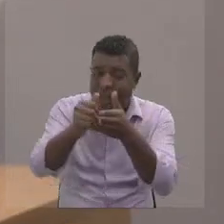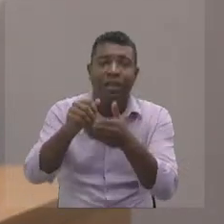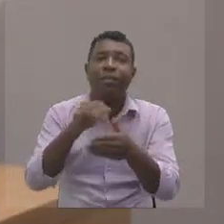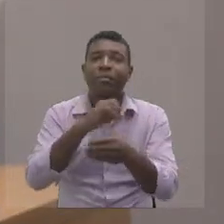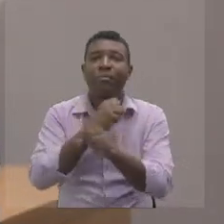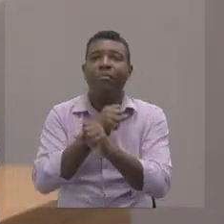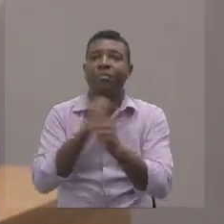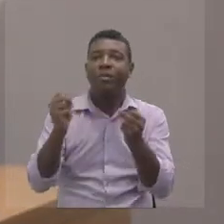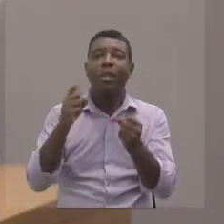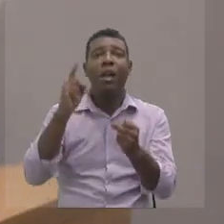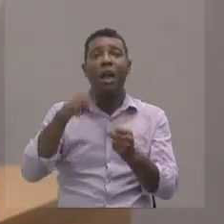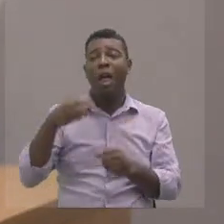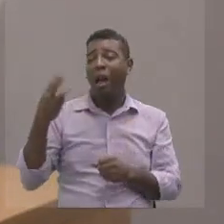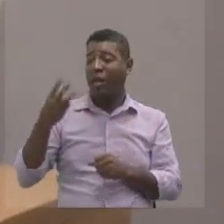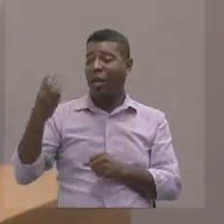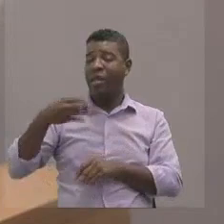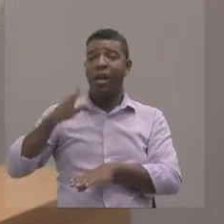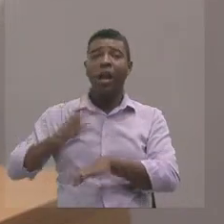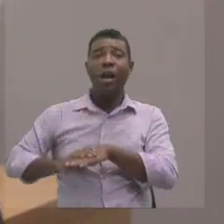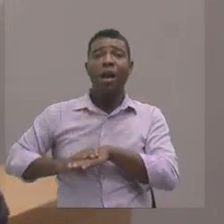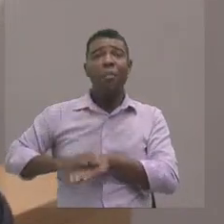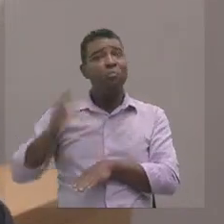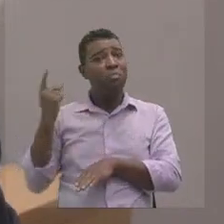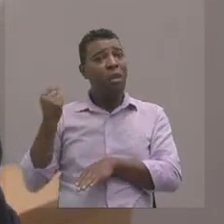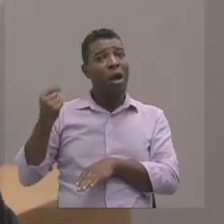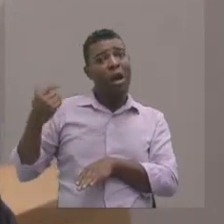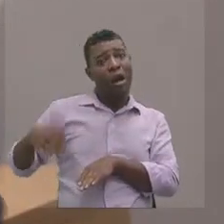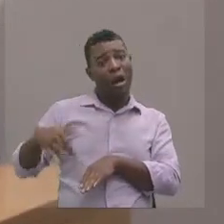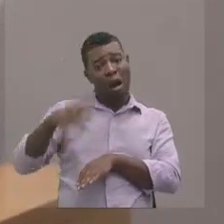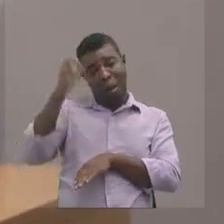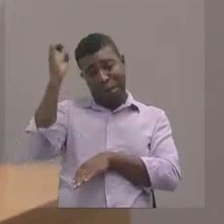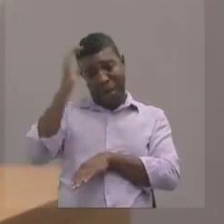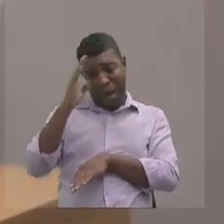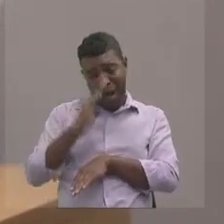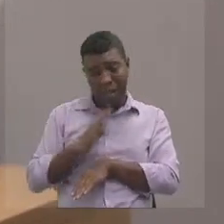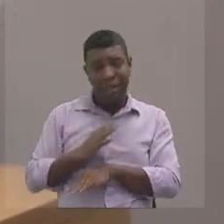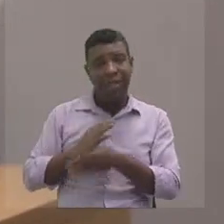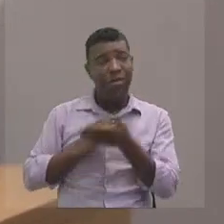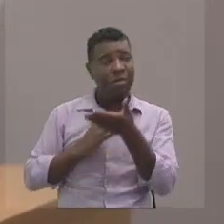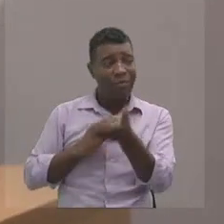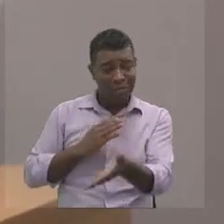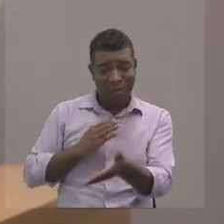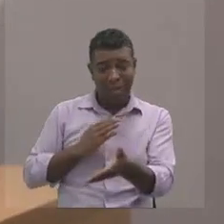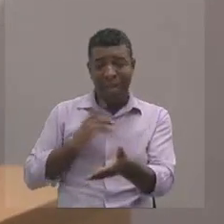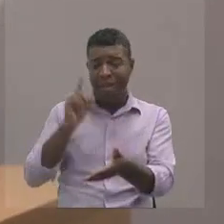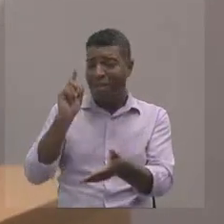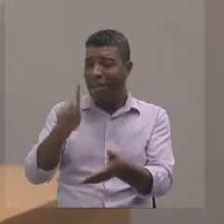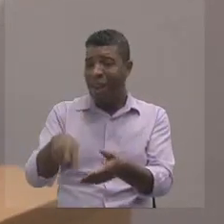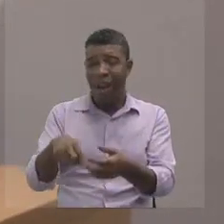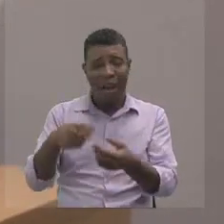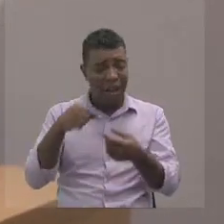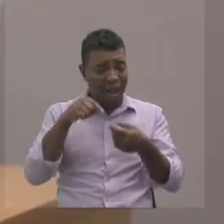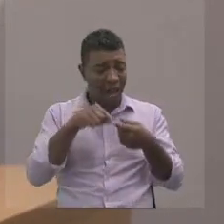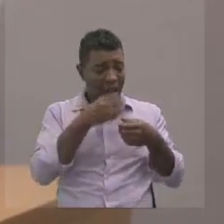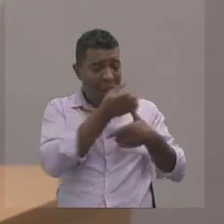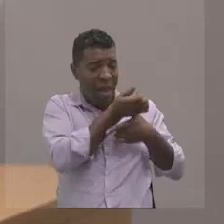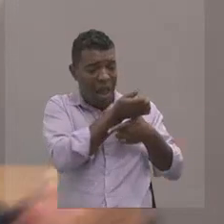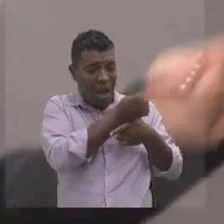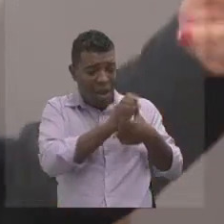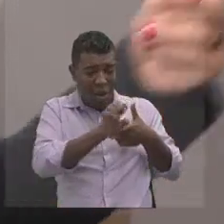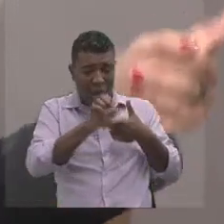do Brasil para uma malha ridícula uma malha metroviária ridícula porque a gente tem